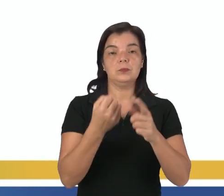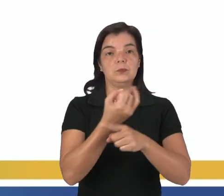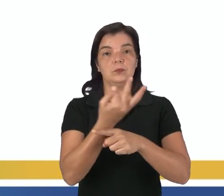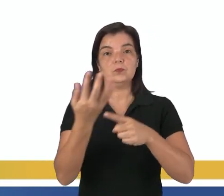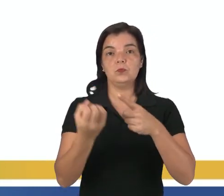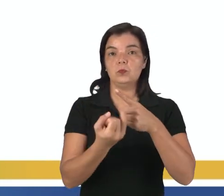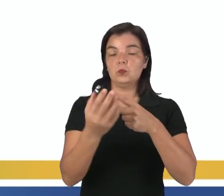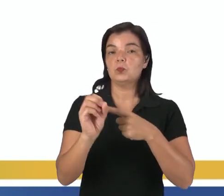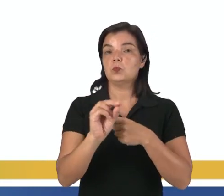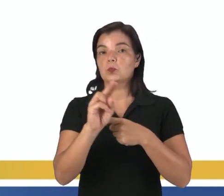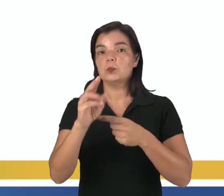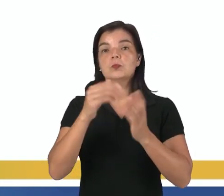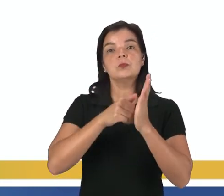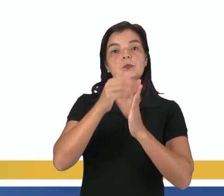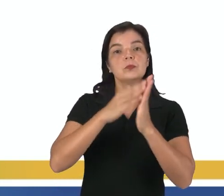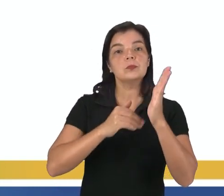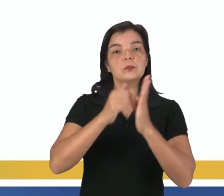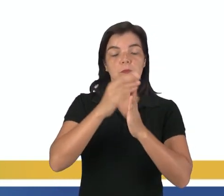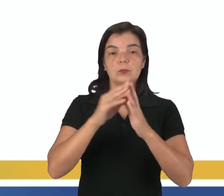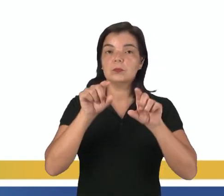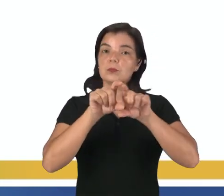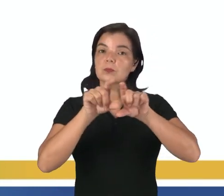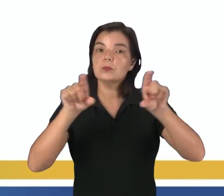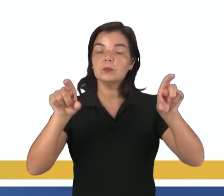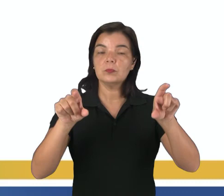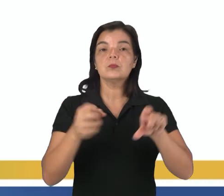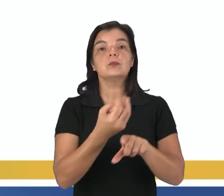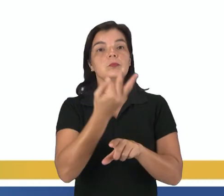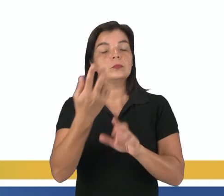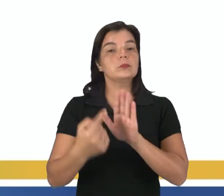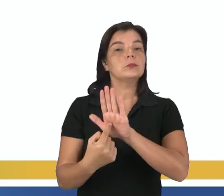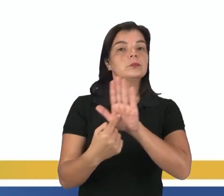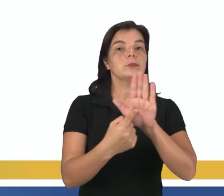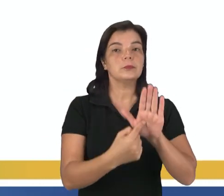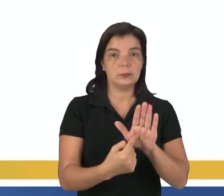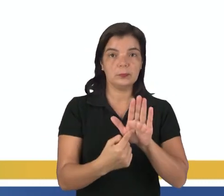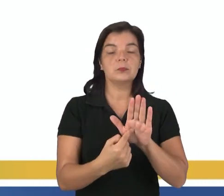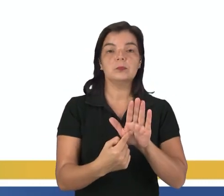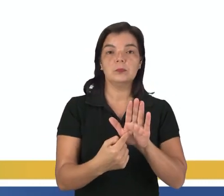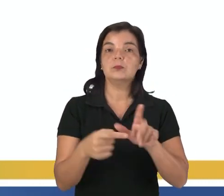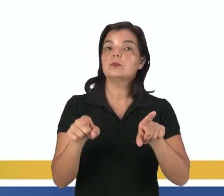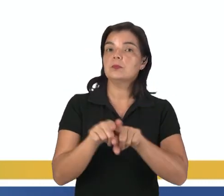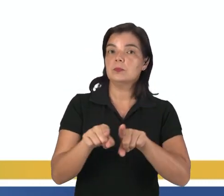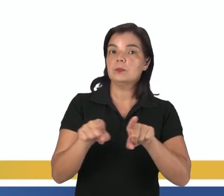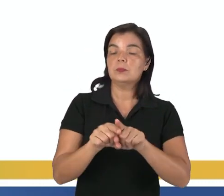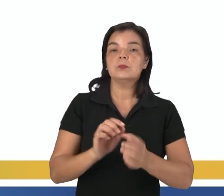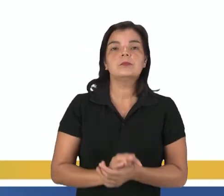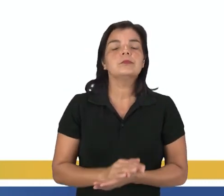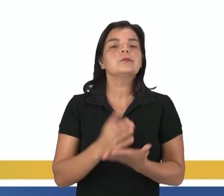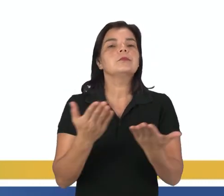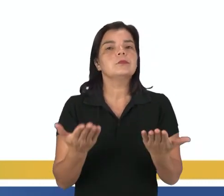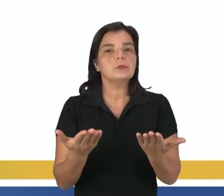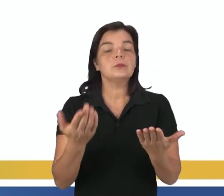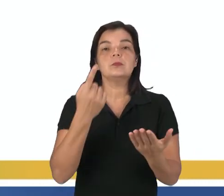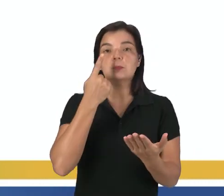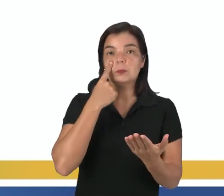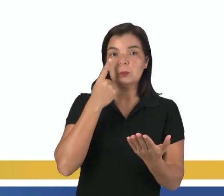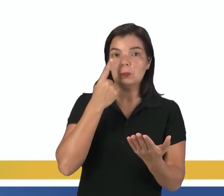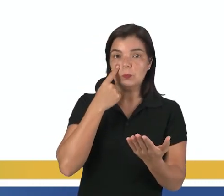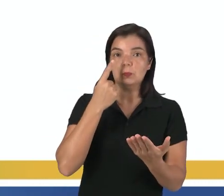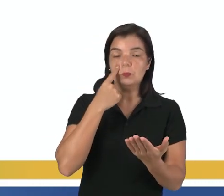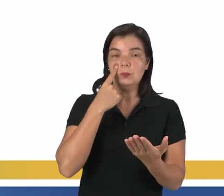ou pintada aí no meu inteiro, né? Quanto ela representa do meu inteiro. Então, quando eu faço